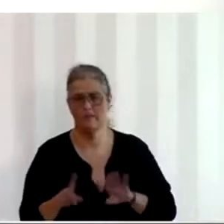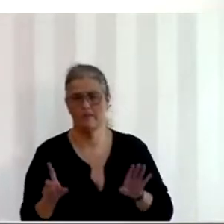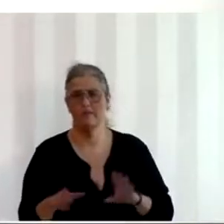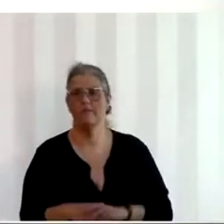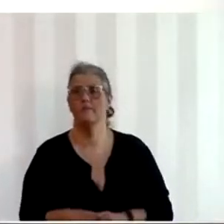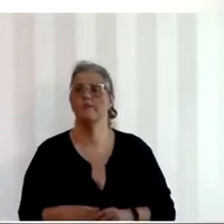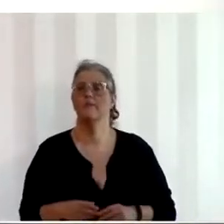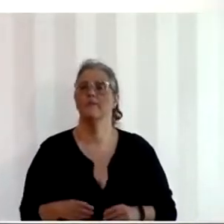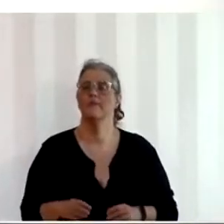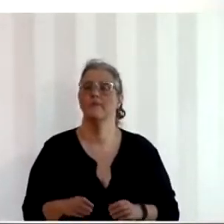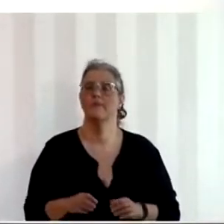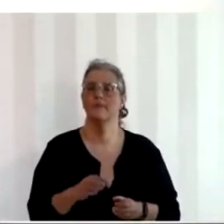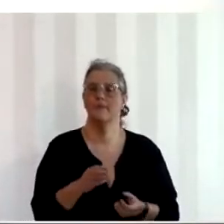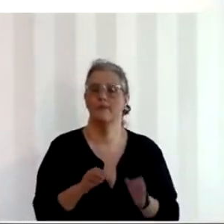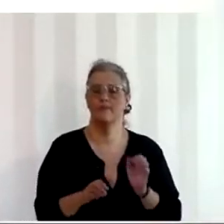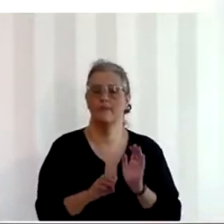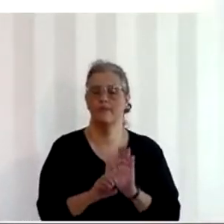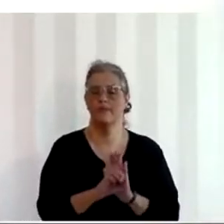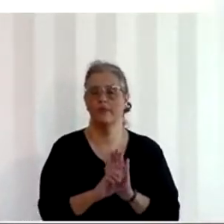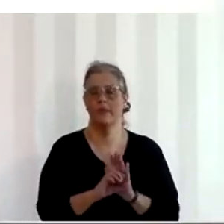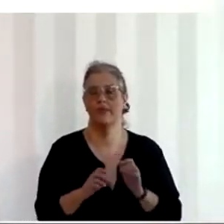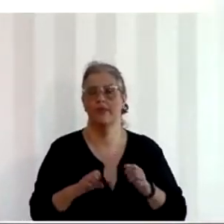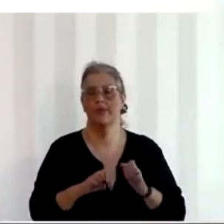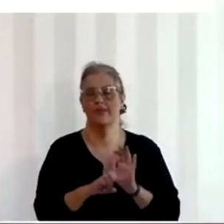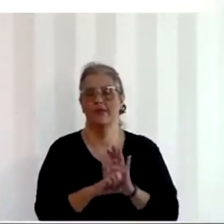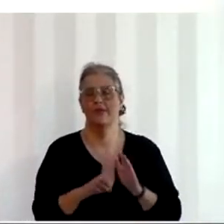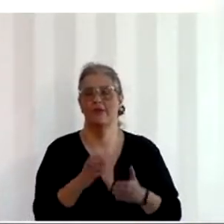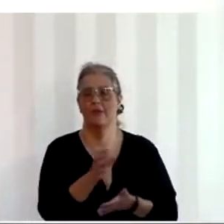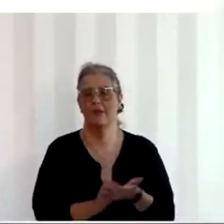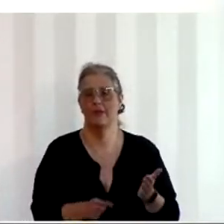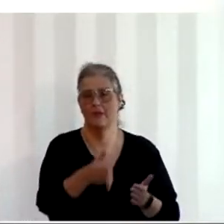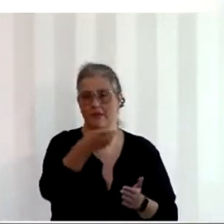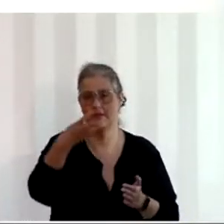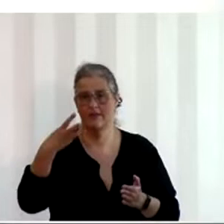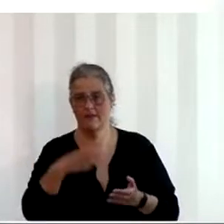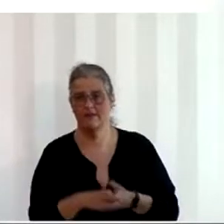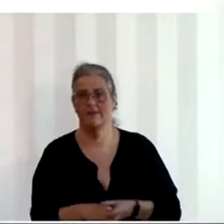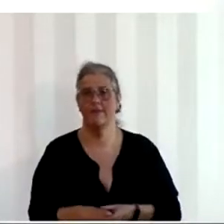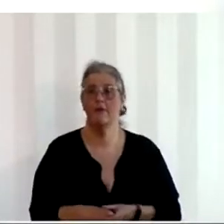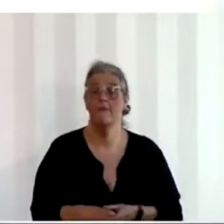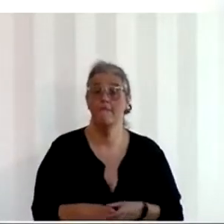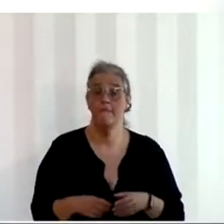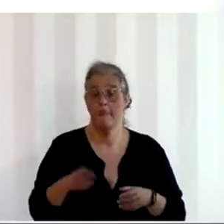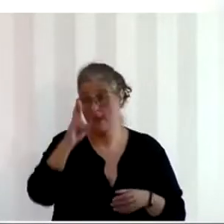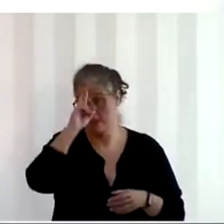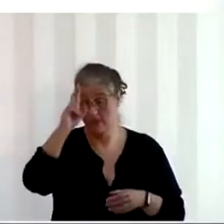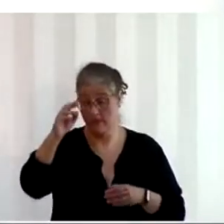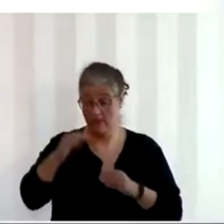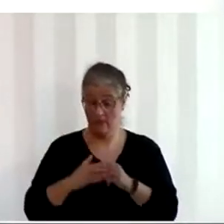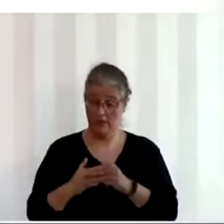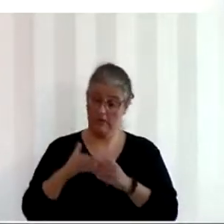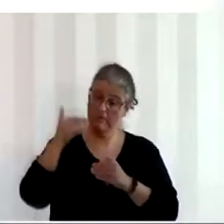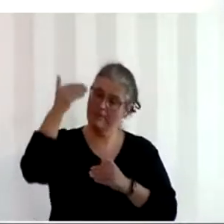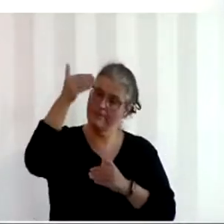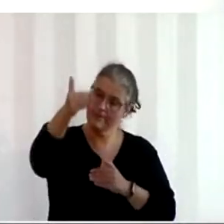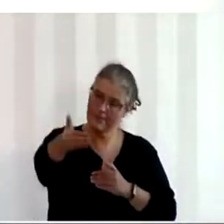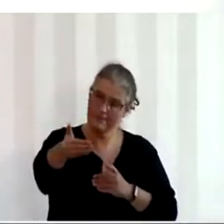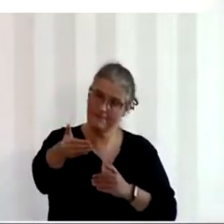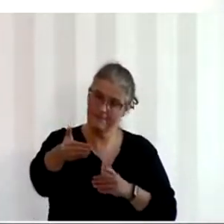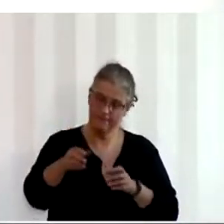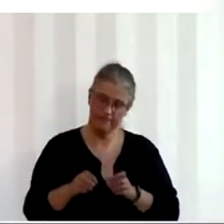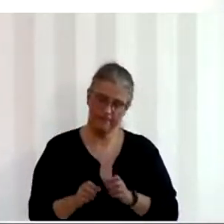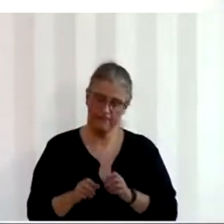Êxodo capítulo 13, versos 21 e 22, está escrito: o Senhor ia adiante deles, durante